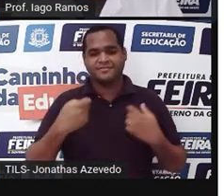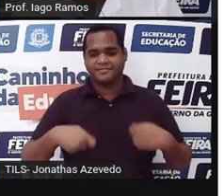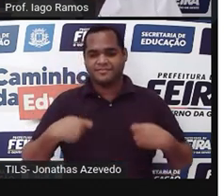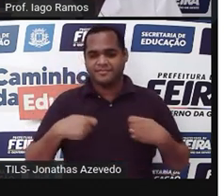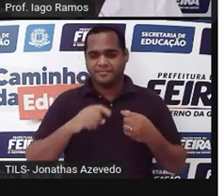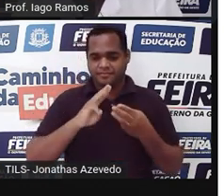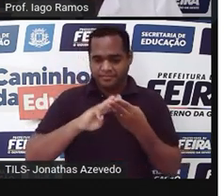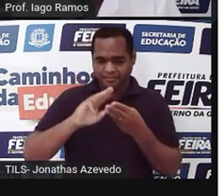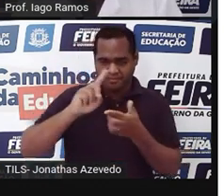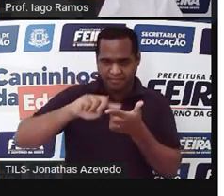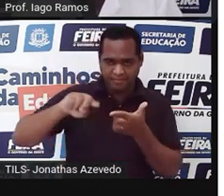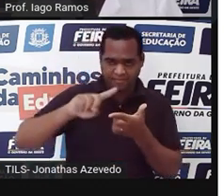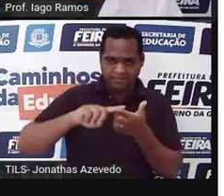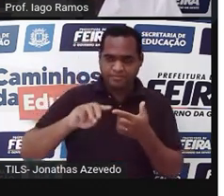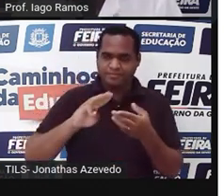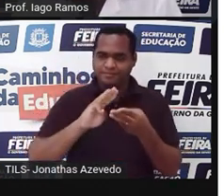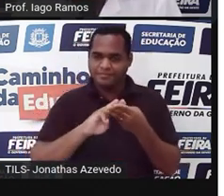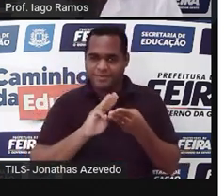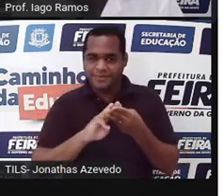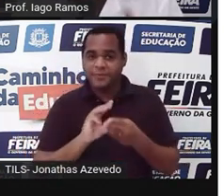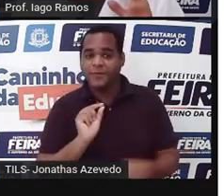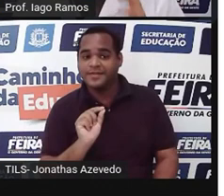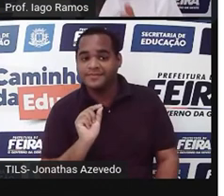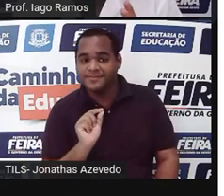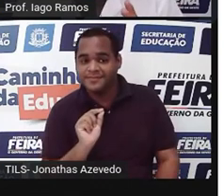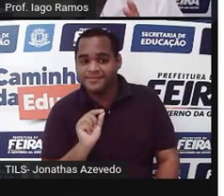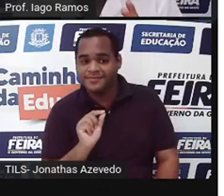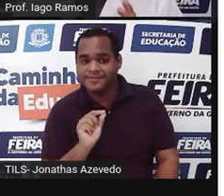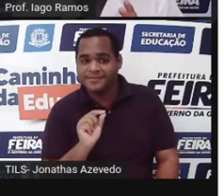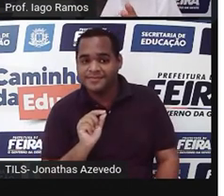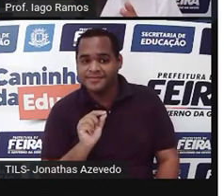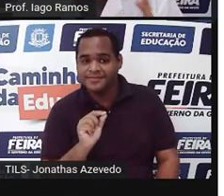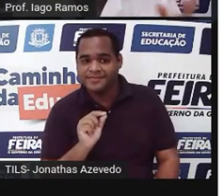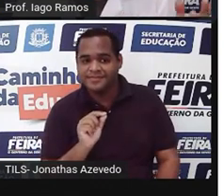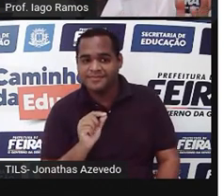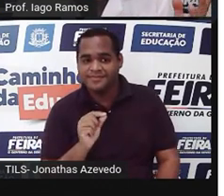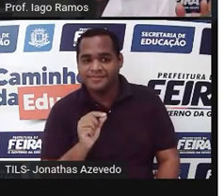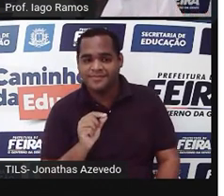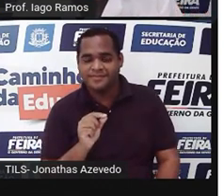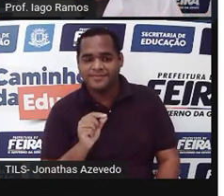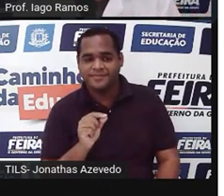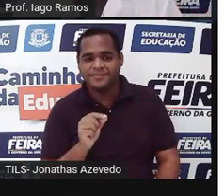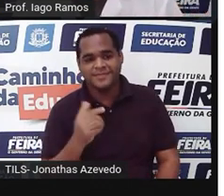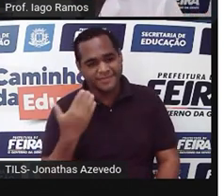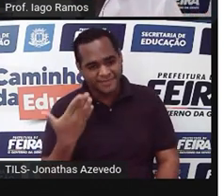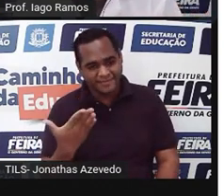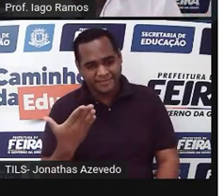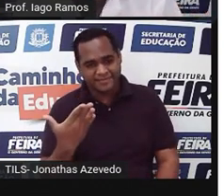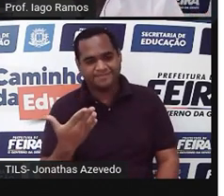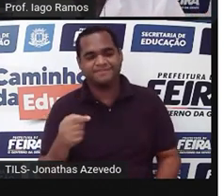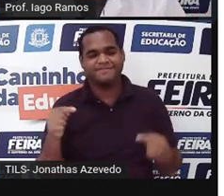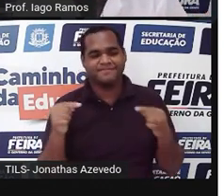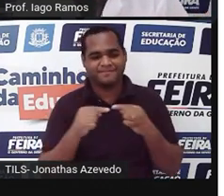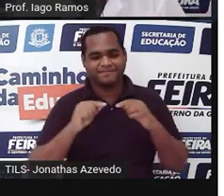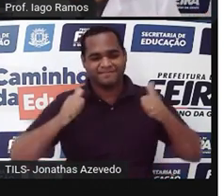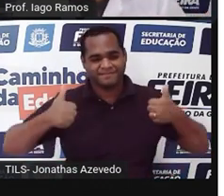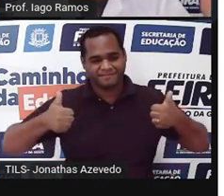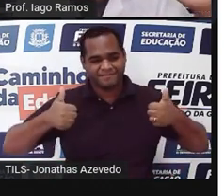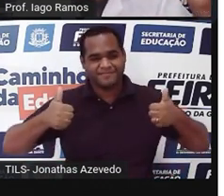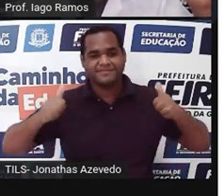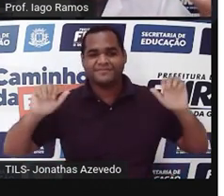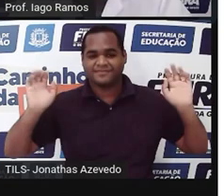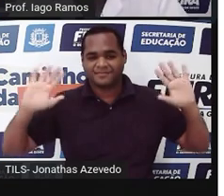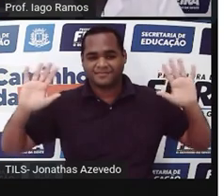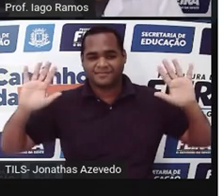matemática não é problema o resto você continua matemática é bom então é isso aí até a próxima